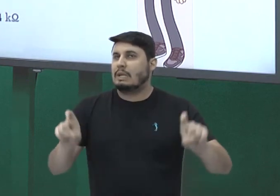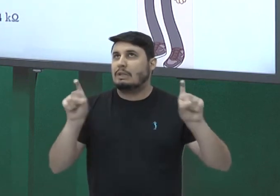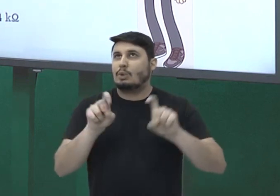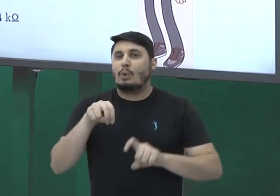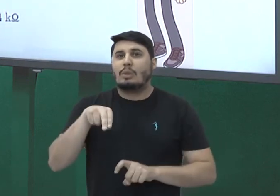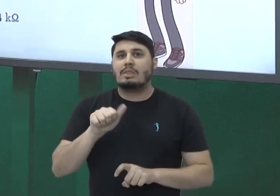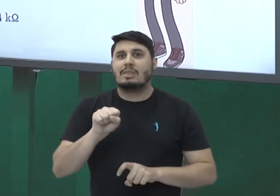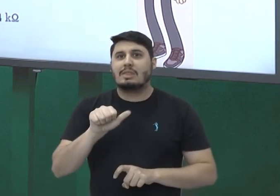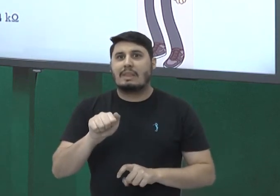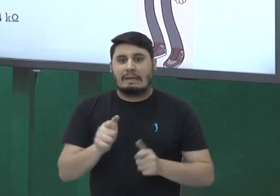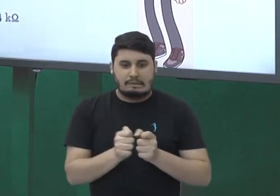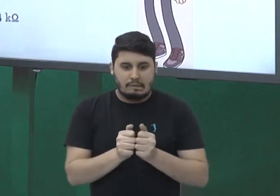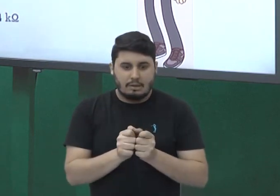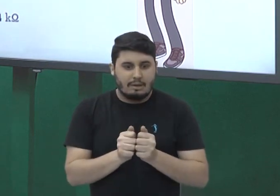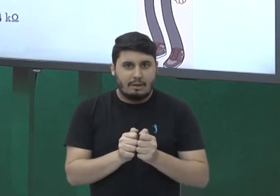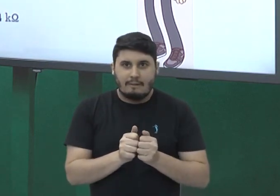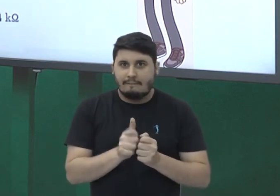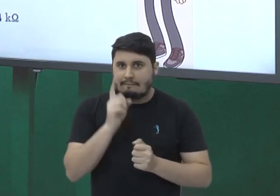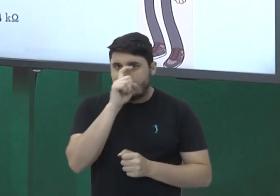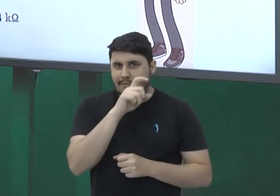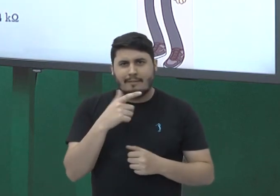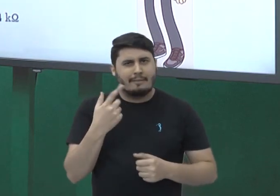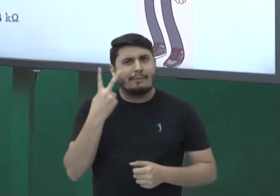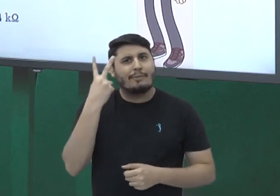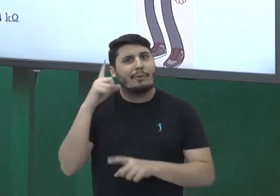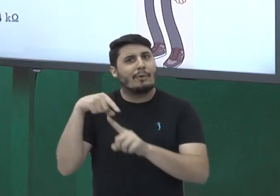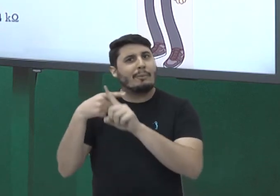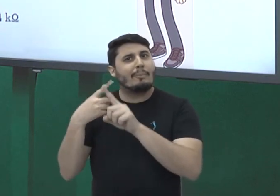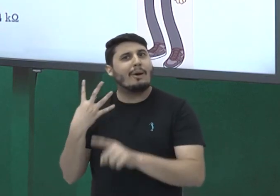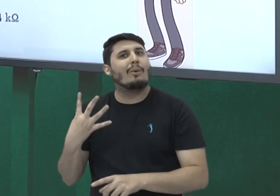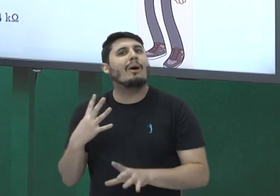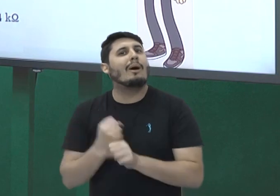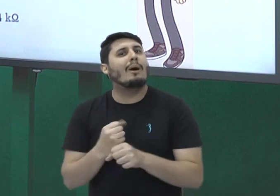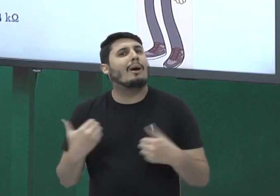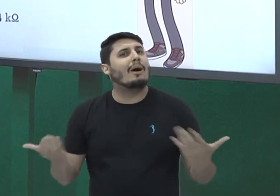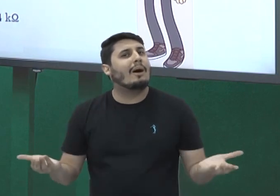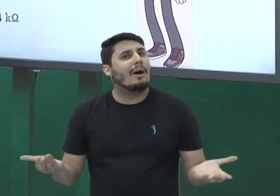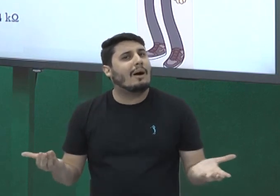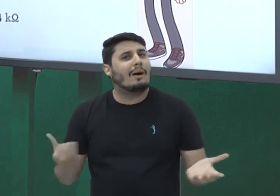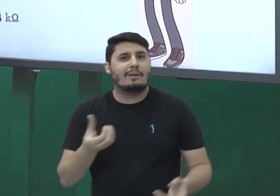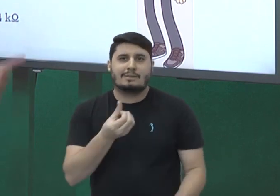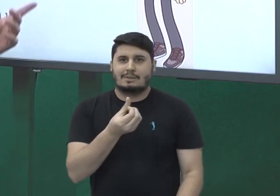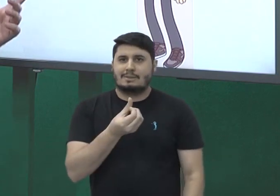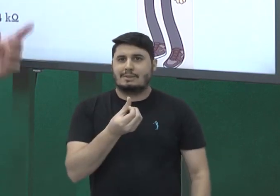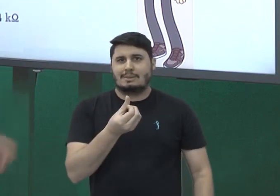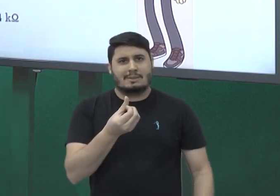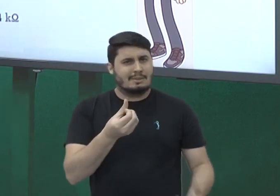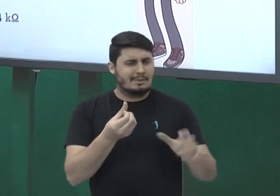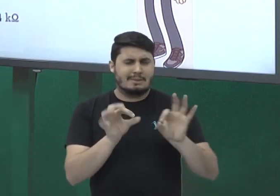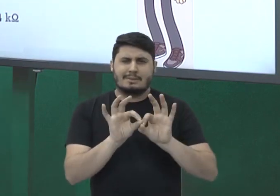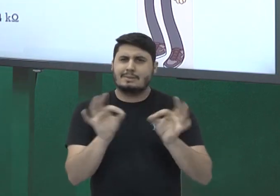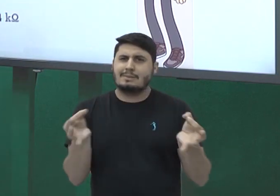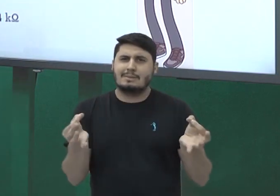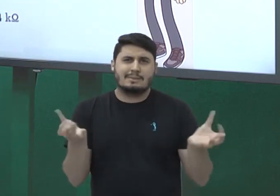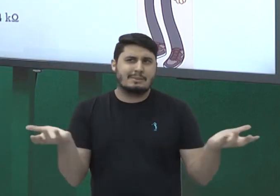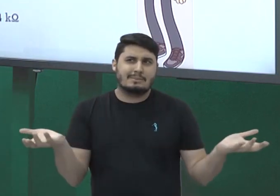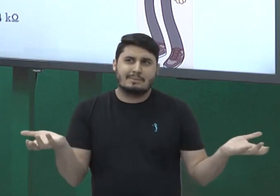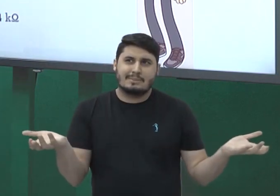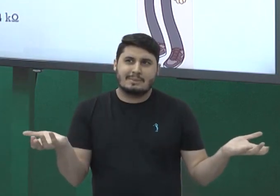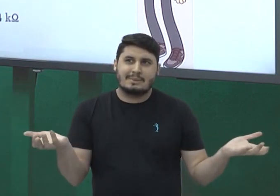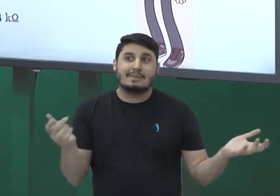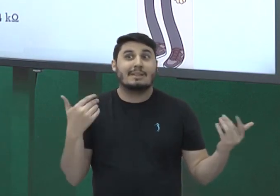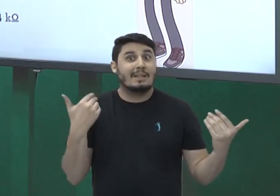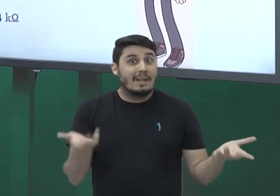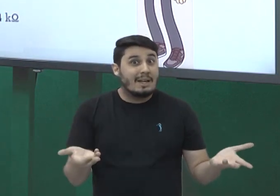essa conta aí. 2 mais 4 dá quanto? 6 quiloohms. Por isso, o gabarito da